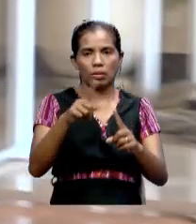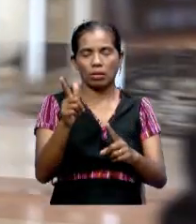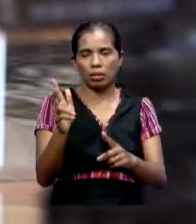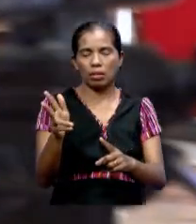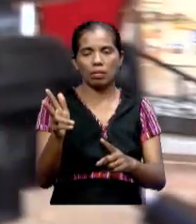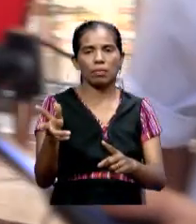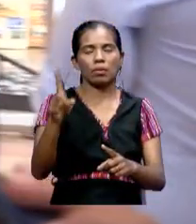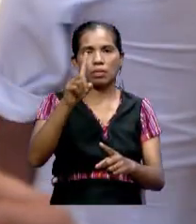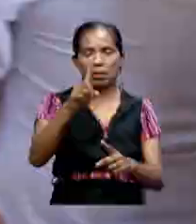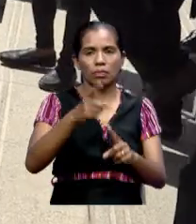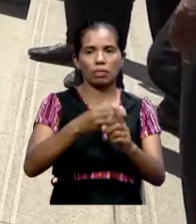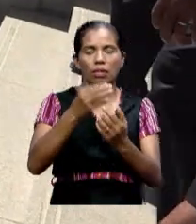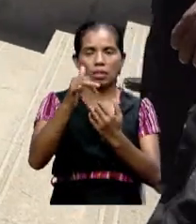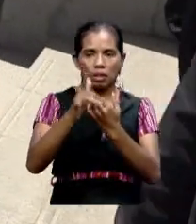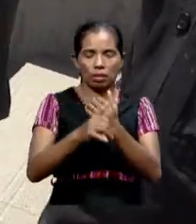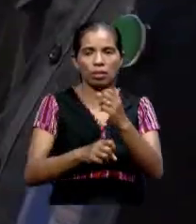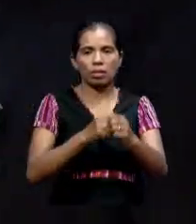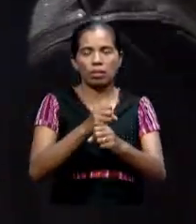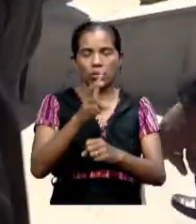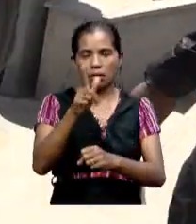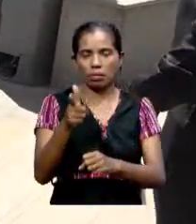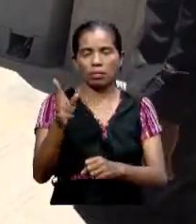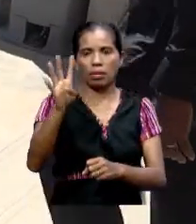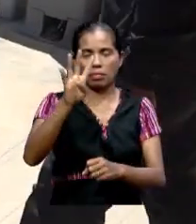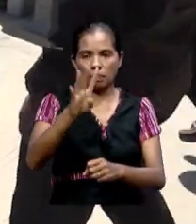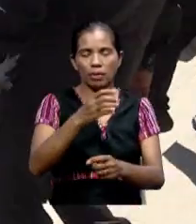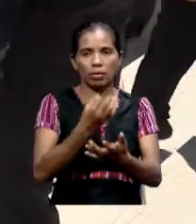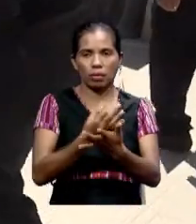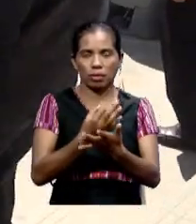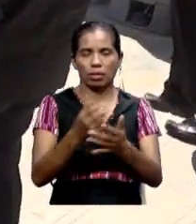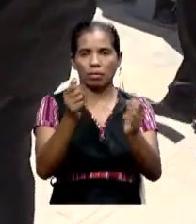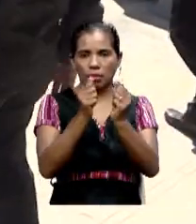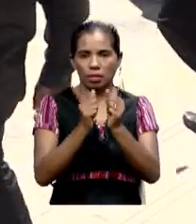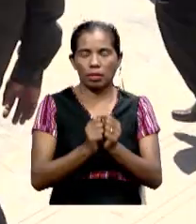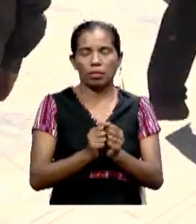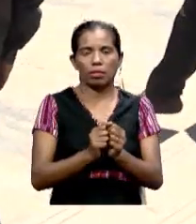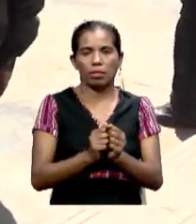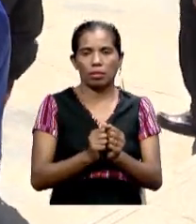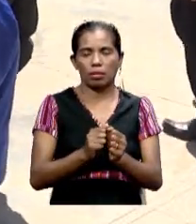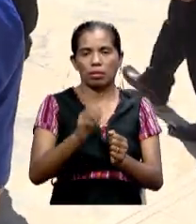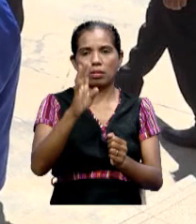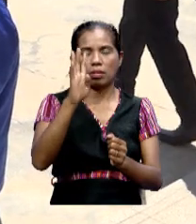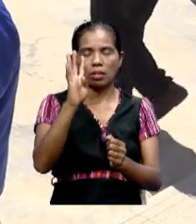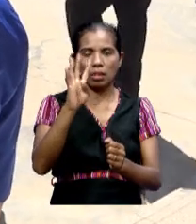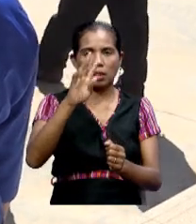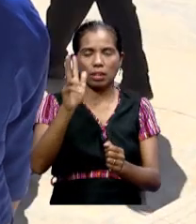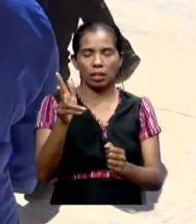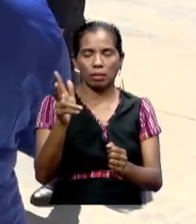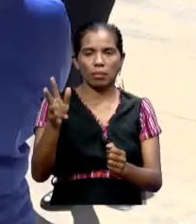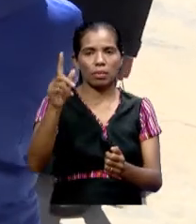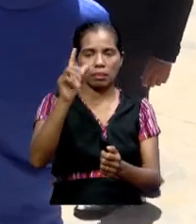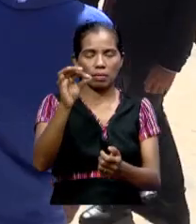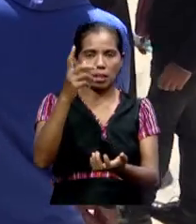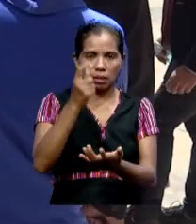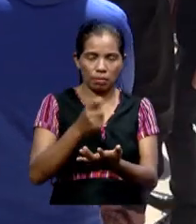sing ida fulan janeiro tinering rua runu singhat ho total orsamento kuase dolar americano tokon tolundur sing alen